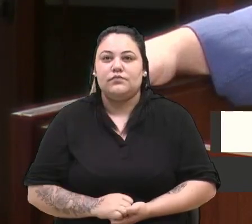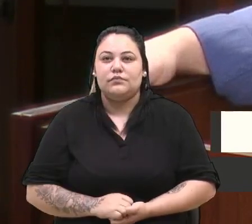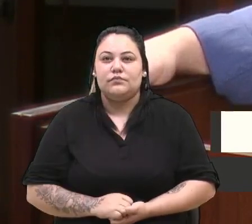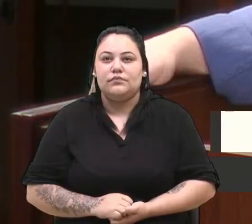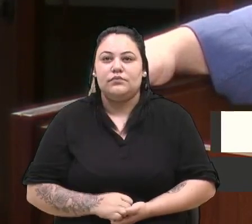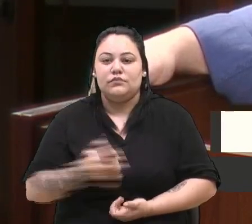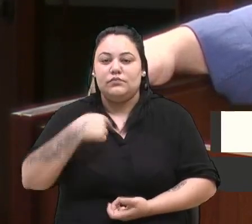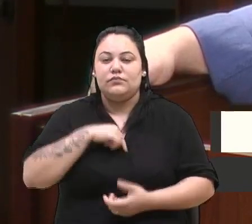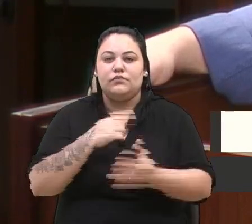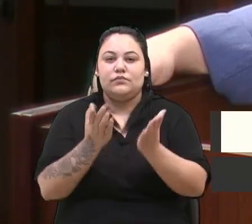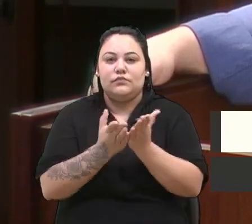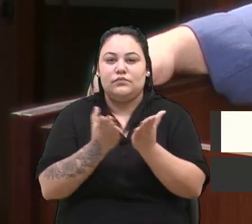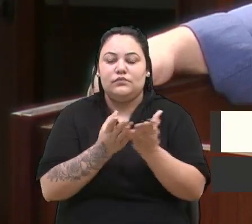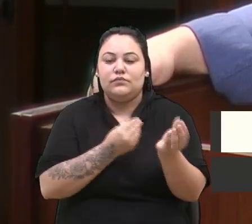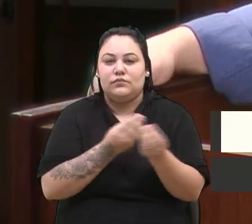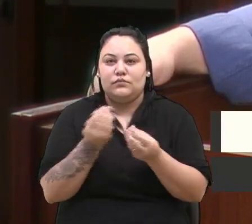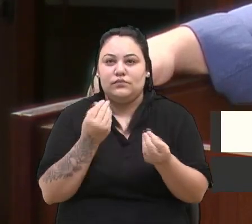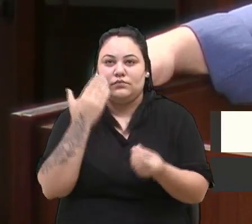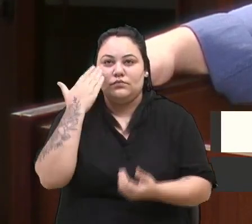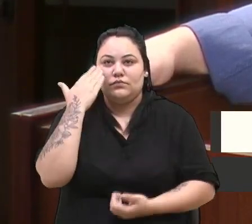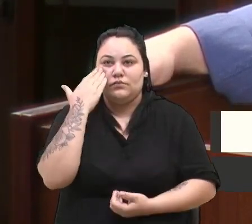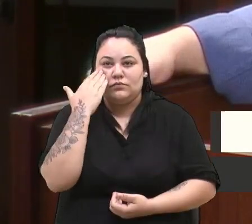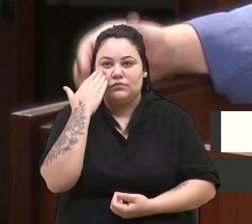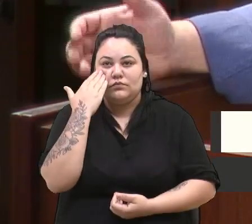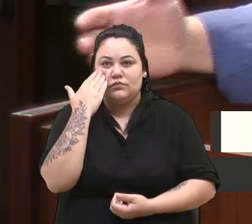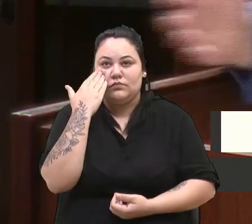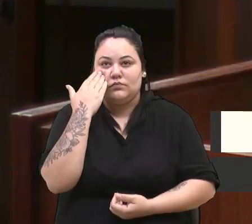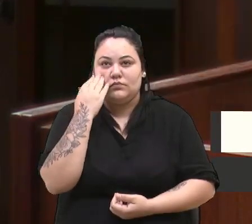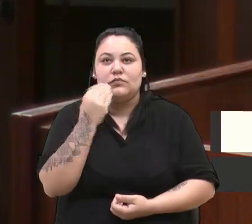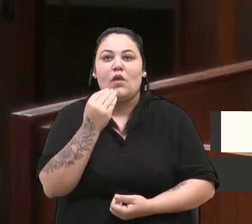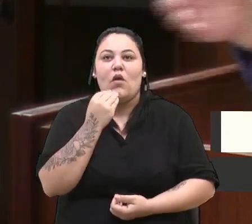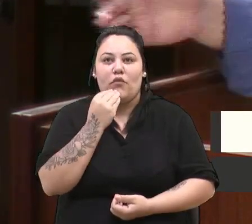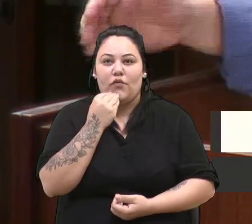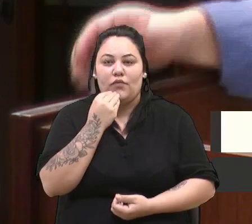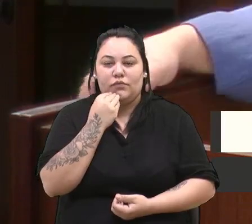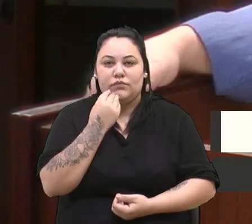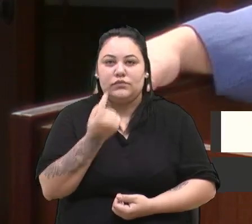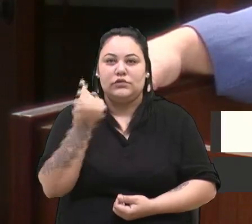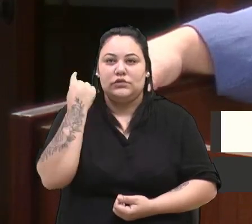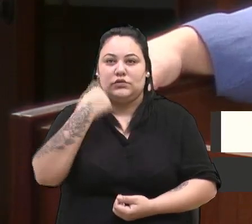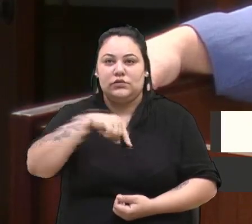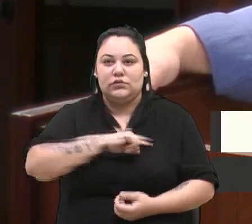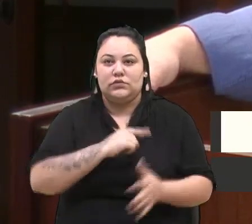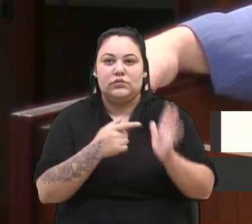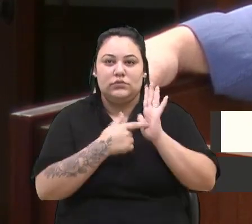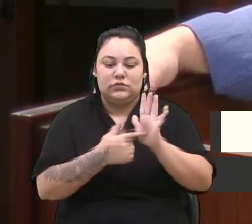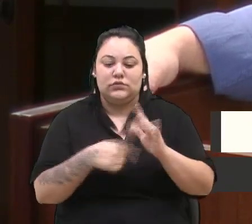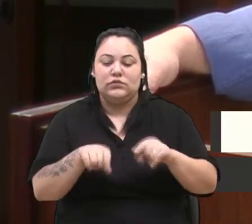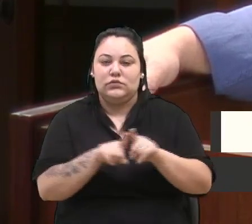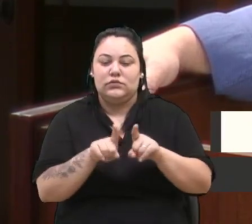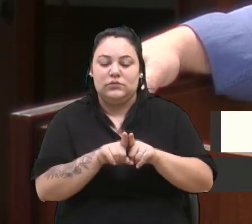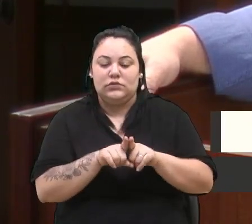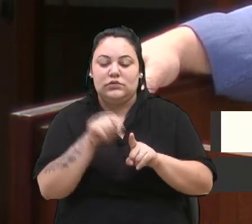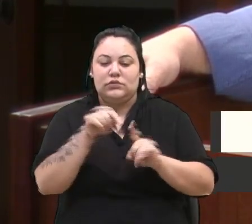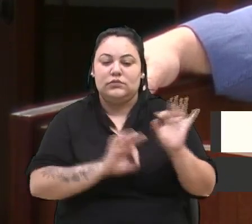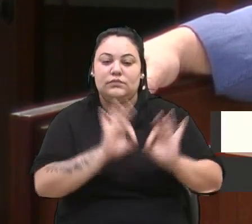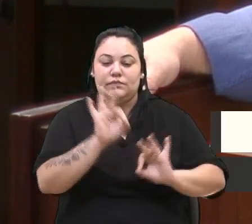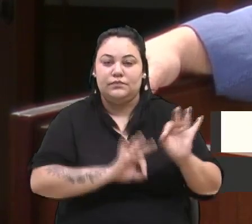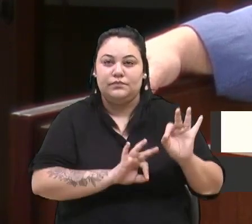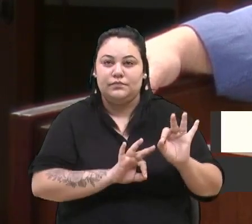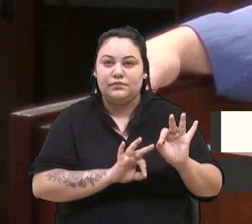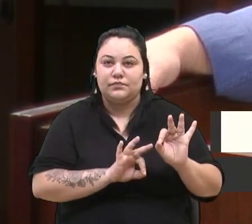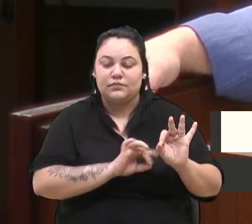estudou muito, sabe, a questão até... Claro que lá atrás, quando a gente apresentou, nós estudamos muito já esse projeto. E a